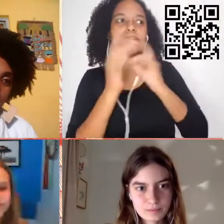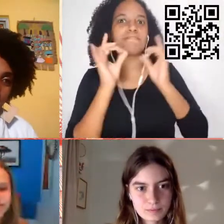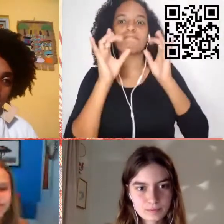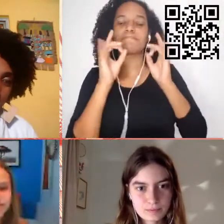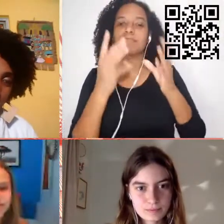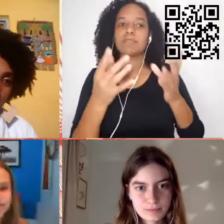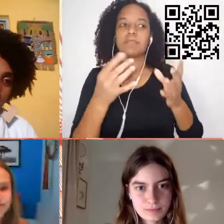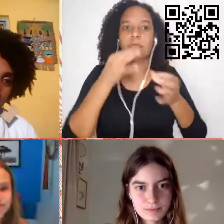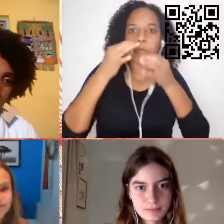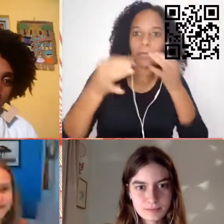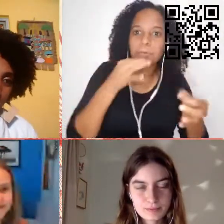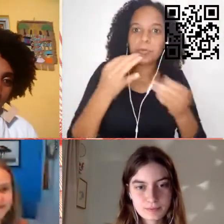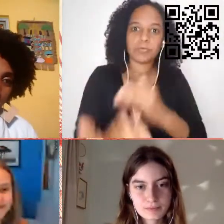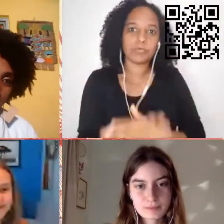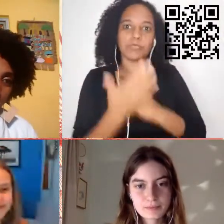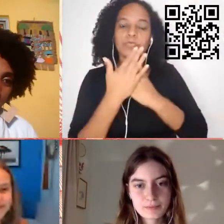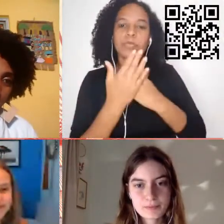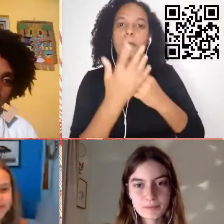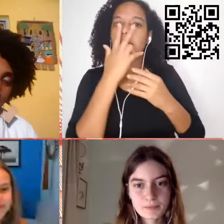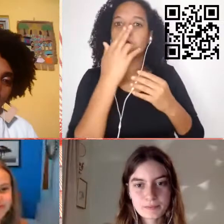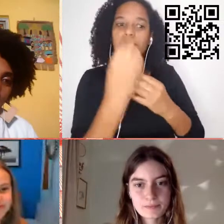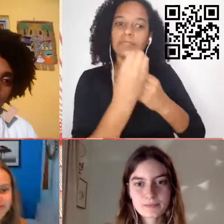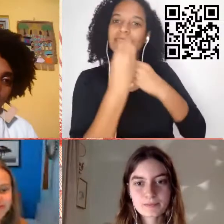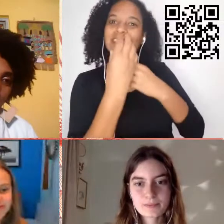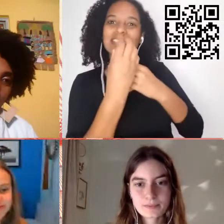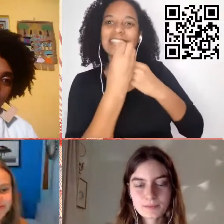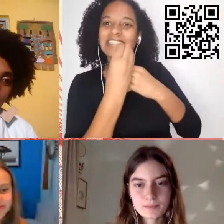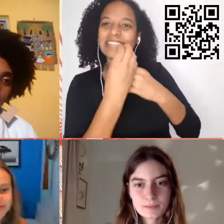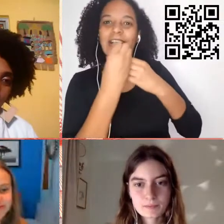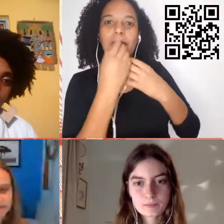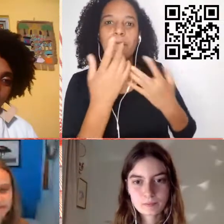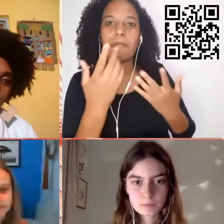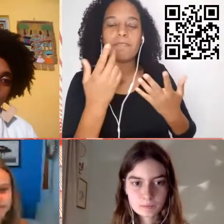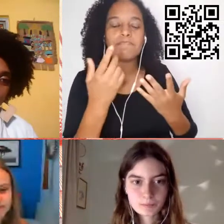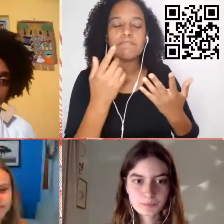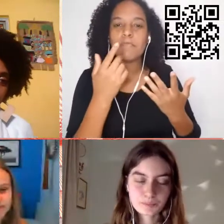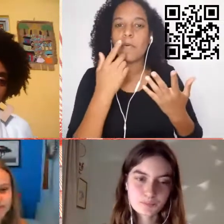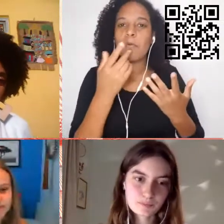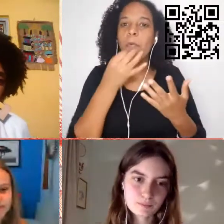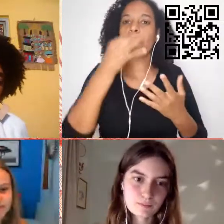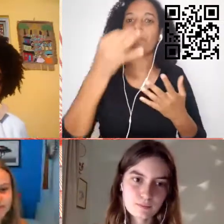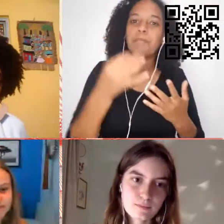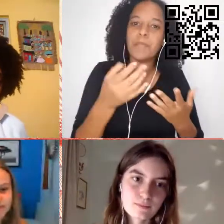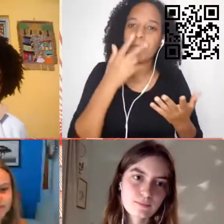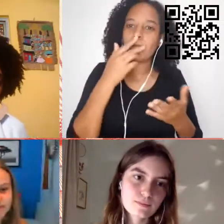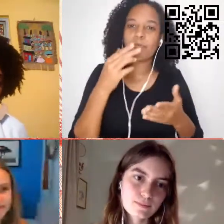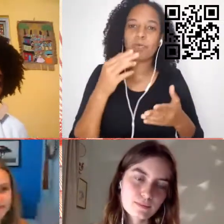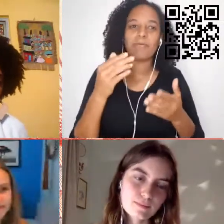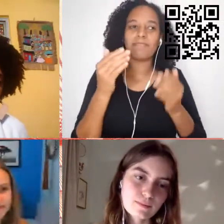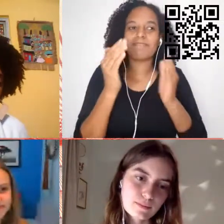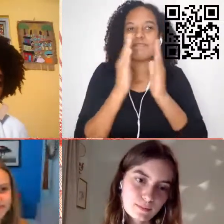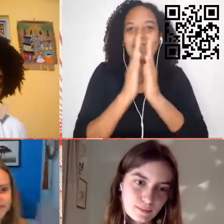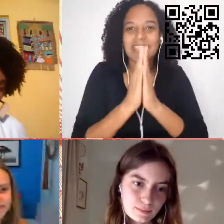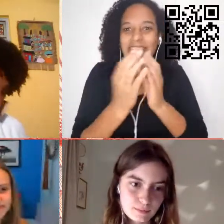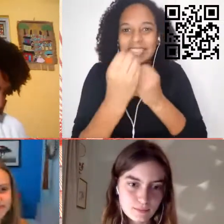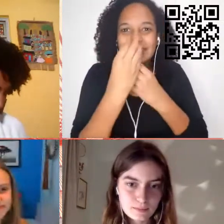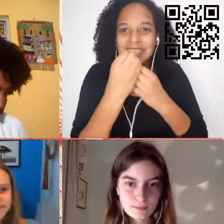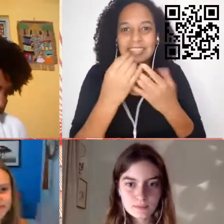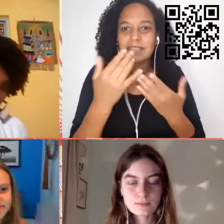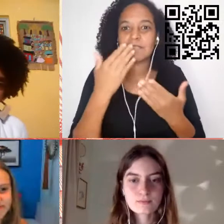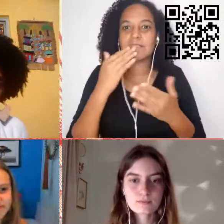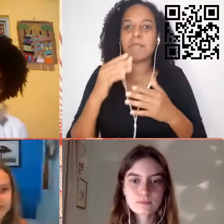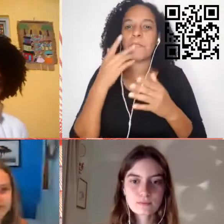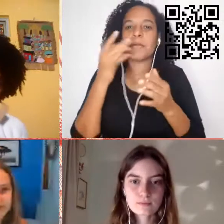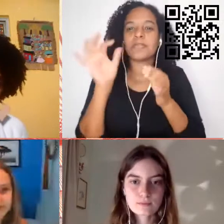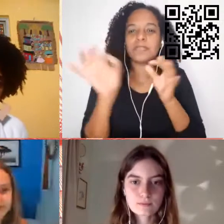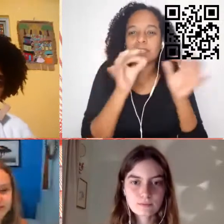Sempre nos ensinando, sempre... Bom ouvir um grande mestre aí que consegue bordar